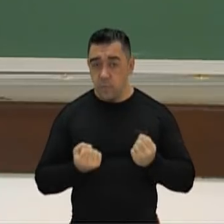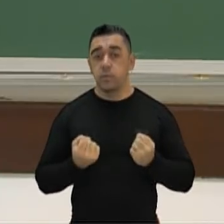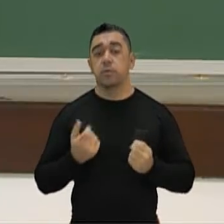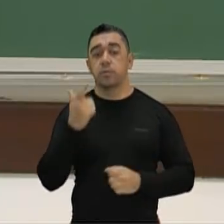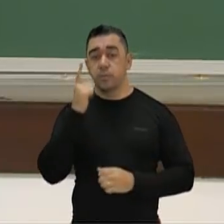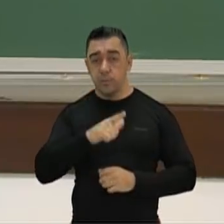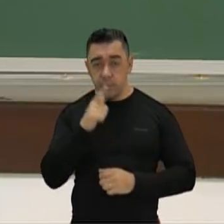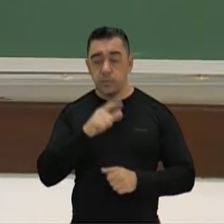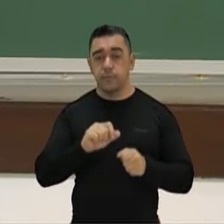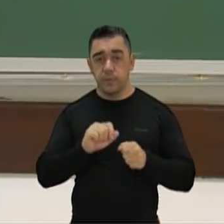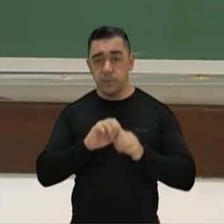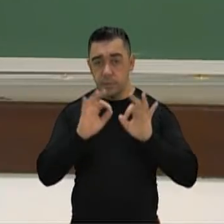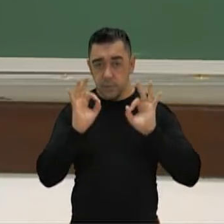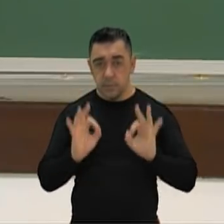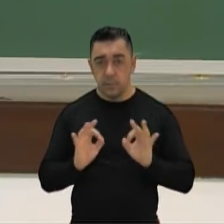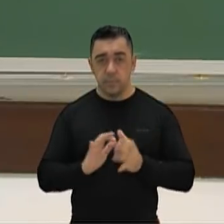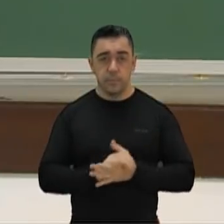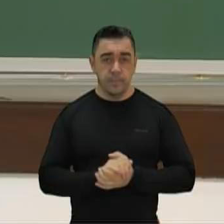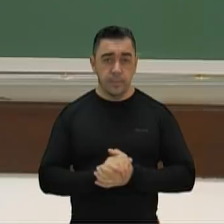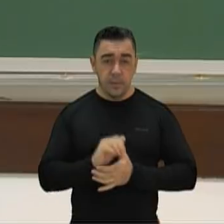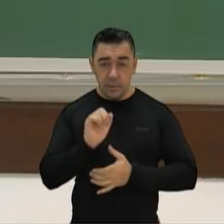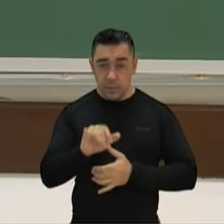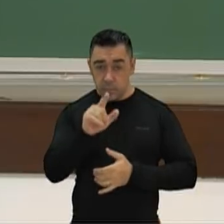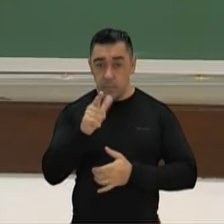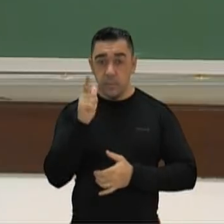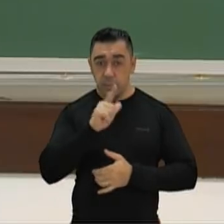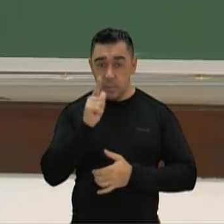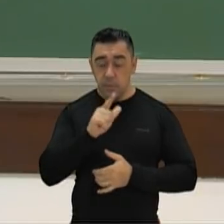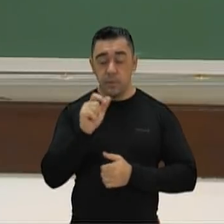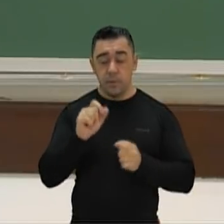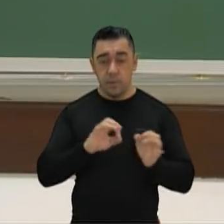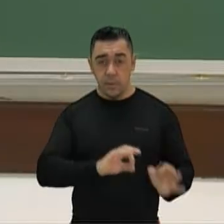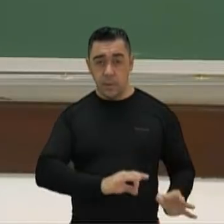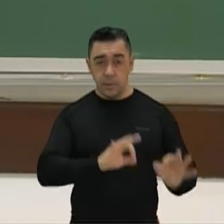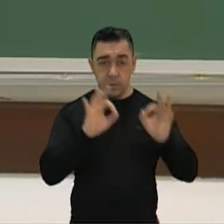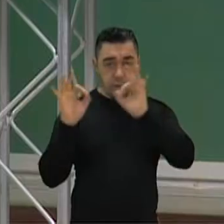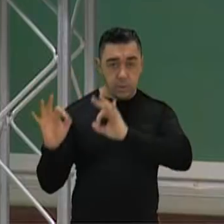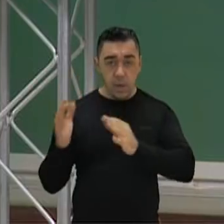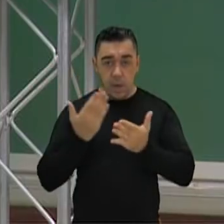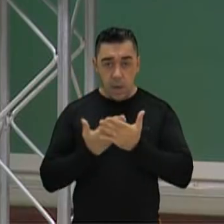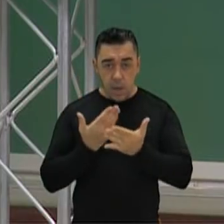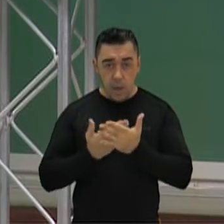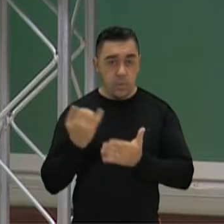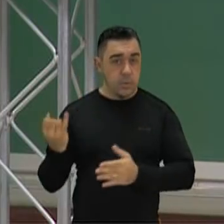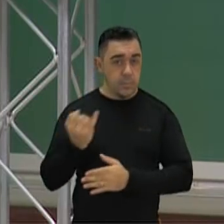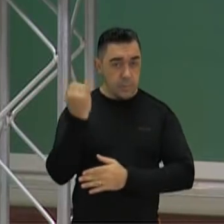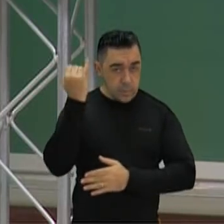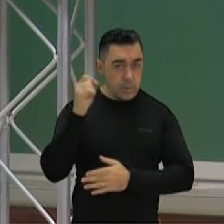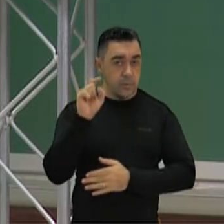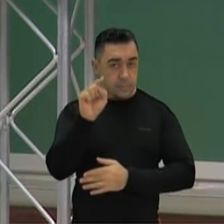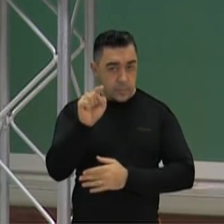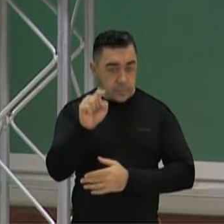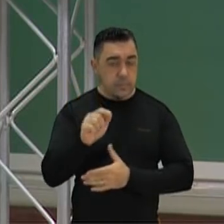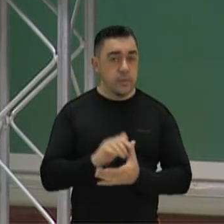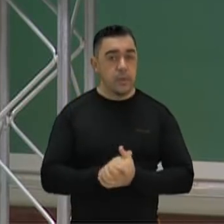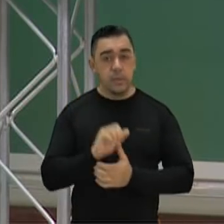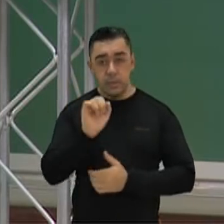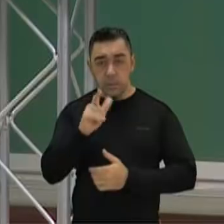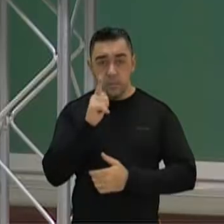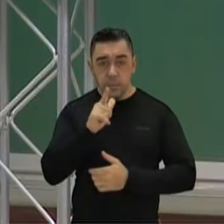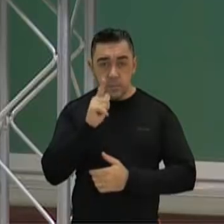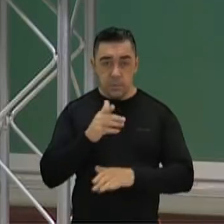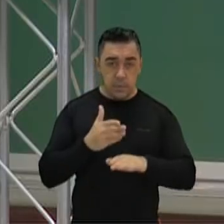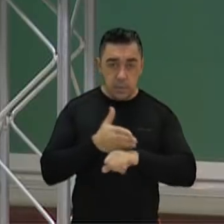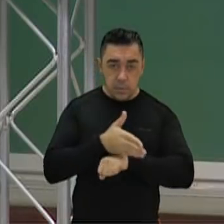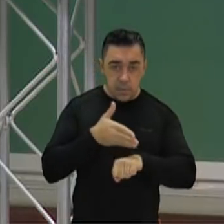tudo que a gente tem que fazer. Então, se você conseguir assistir de novo essa aula, é importante. Se você conseguir acessar,